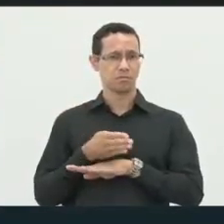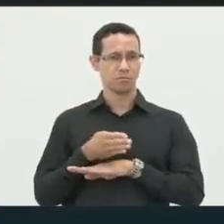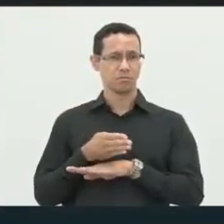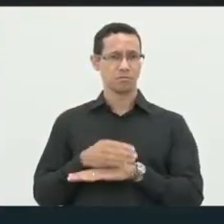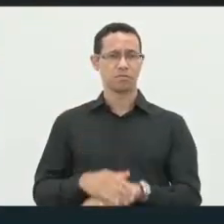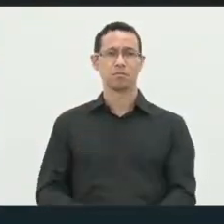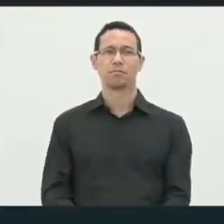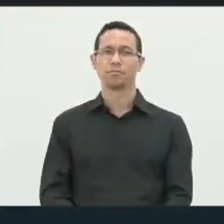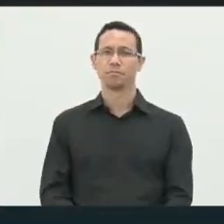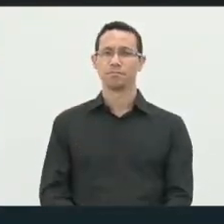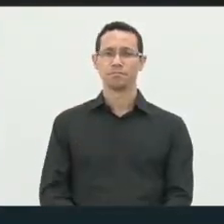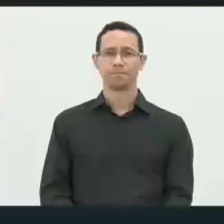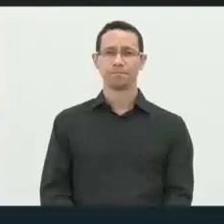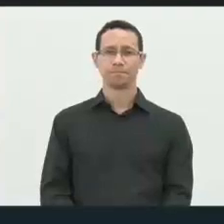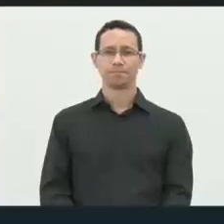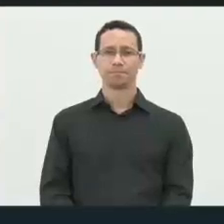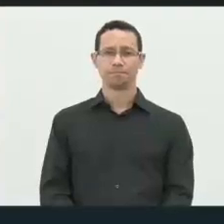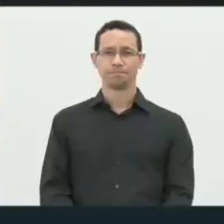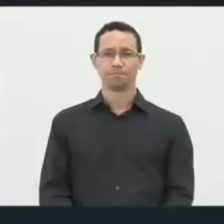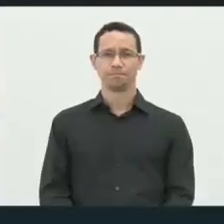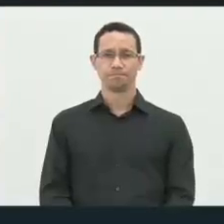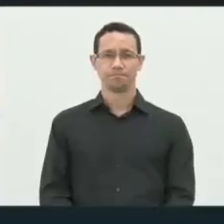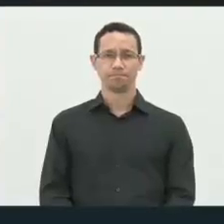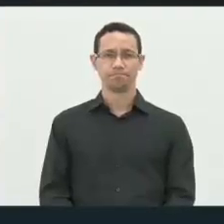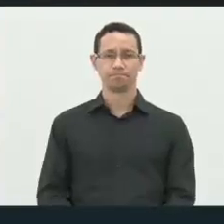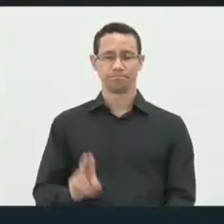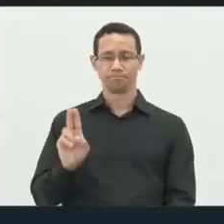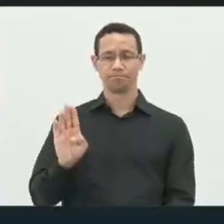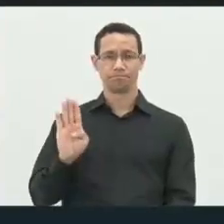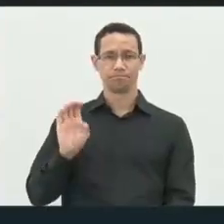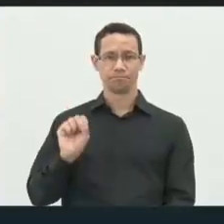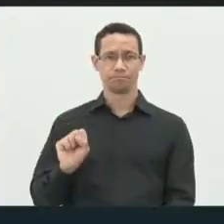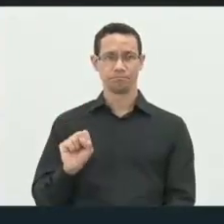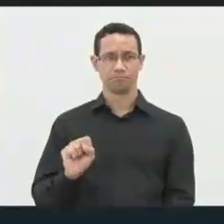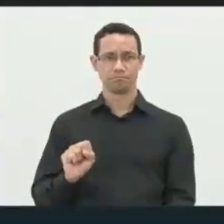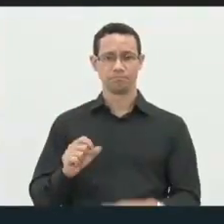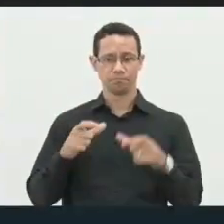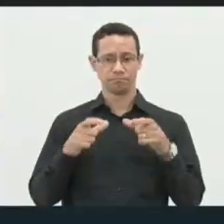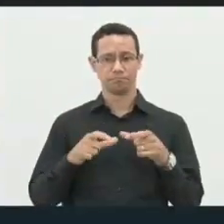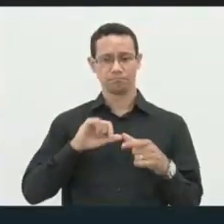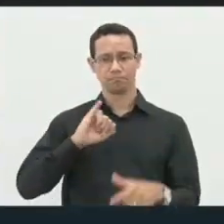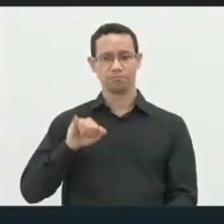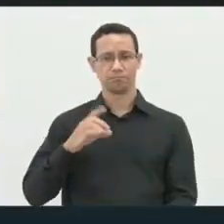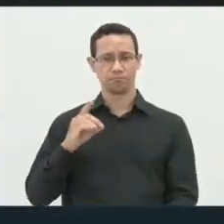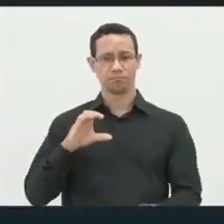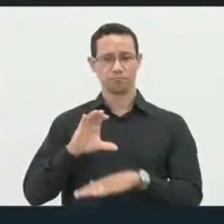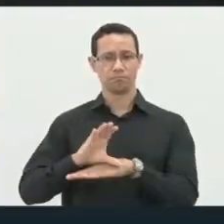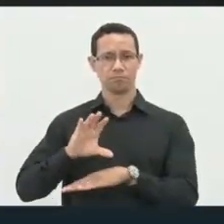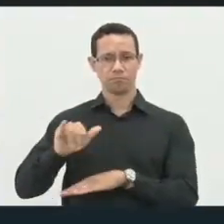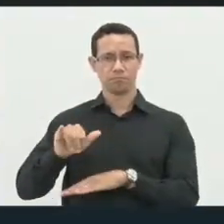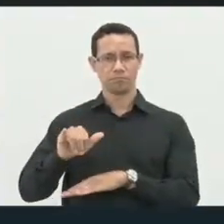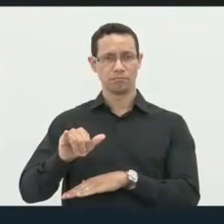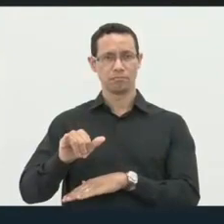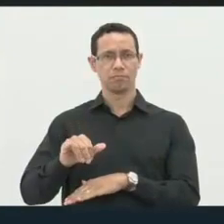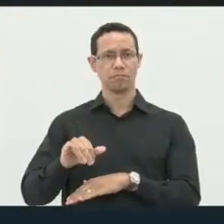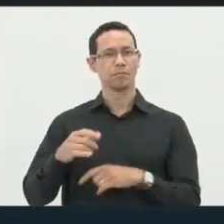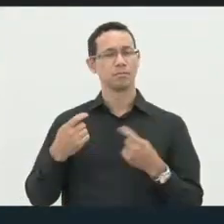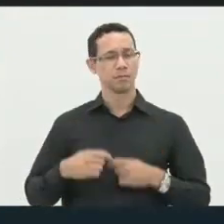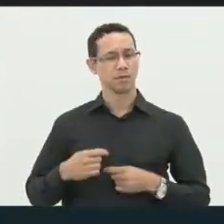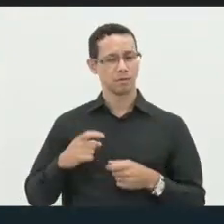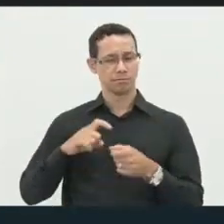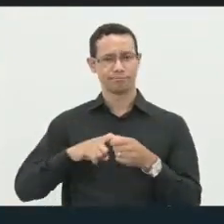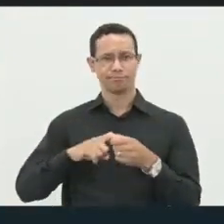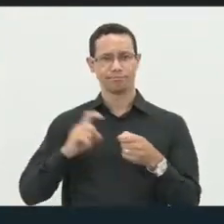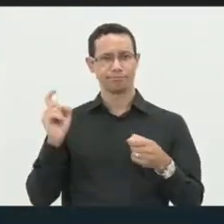enfim a unidade de saúde UBS Jardim Cumbica 2 ela precisa sair do lugar que ela